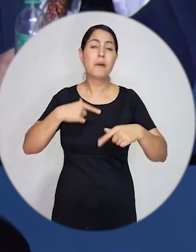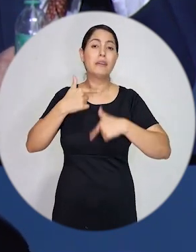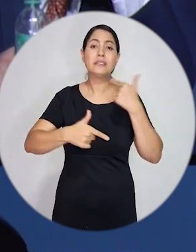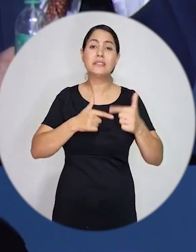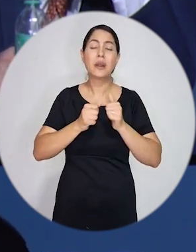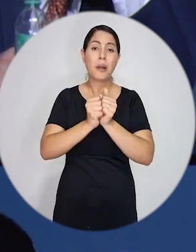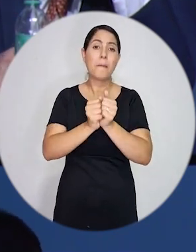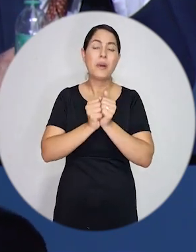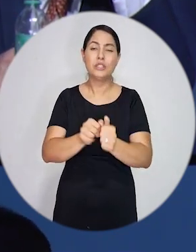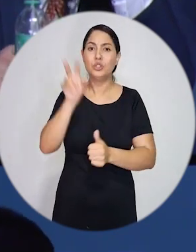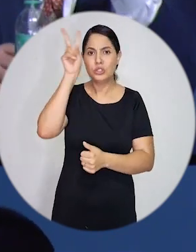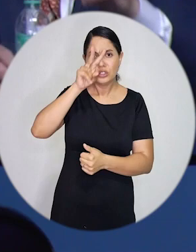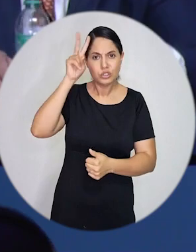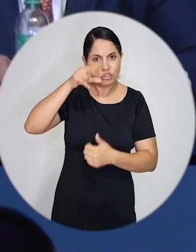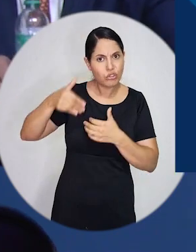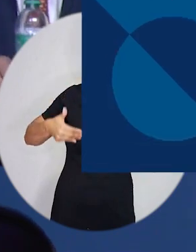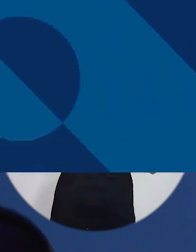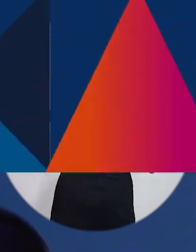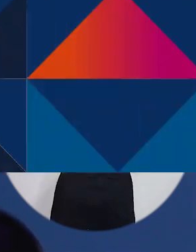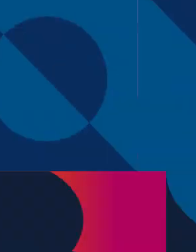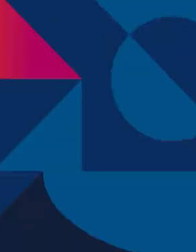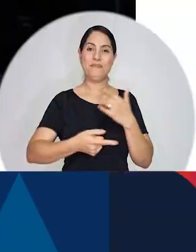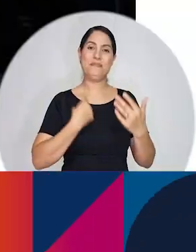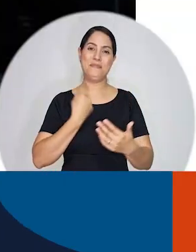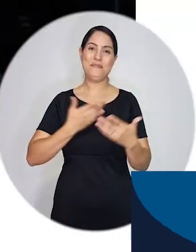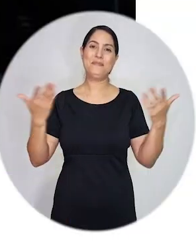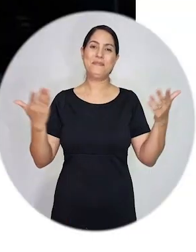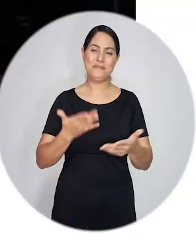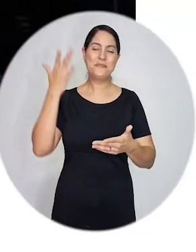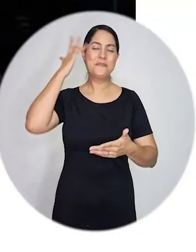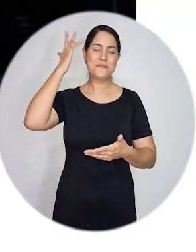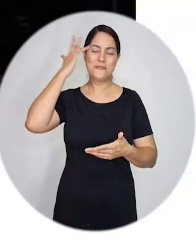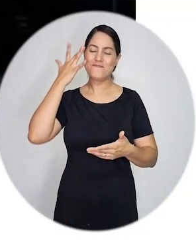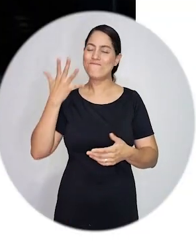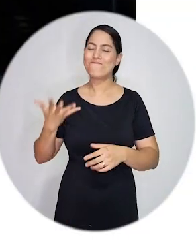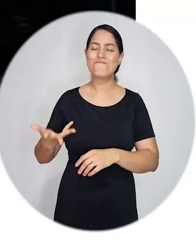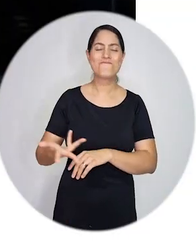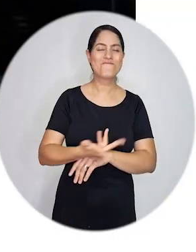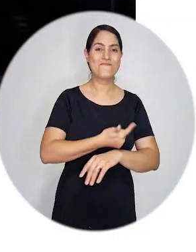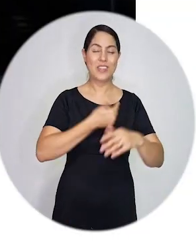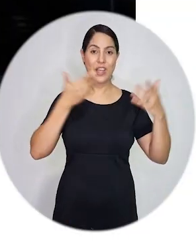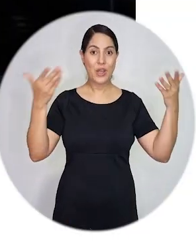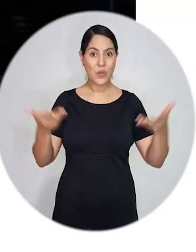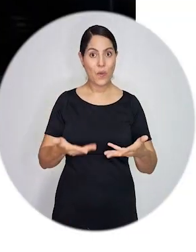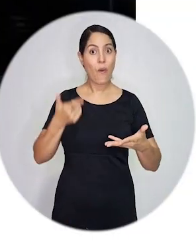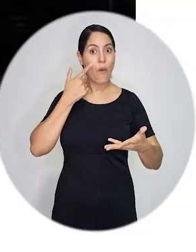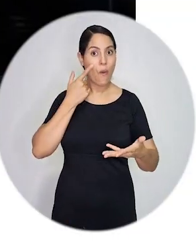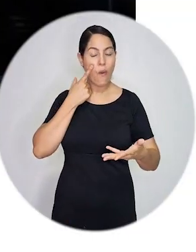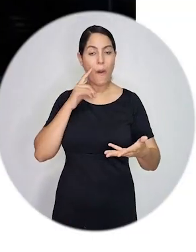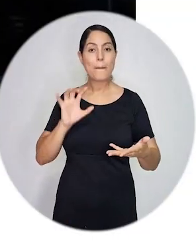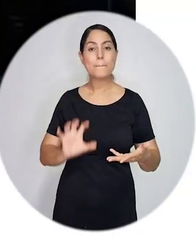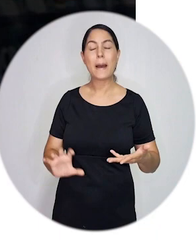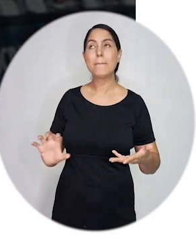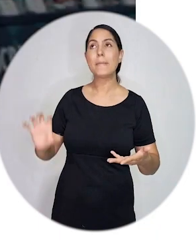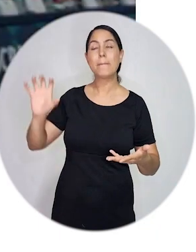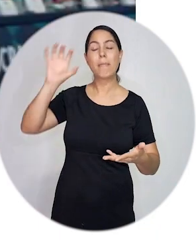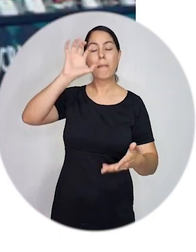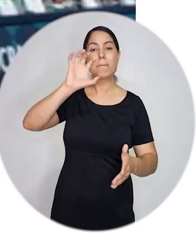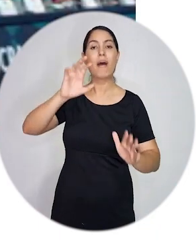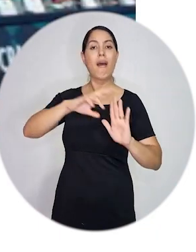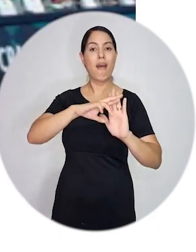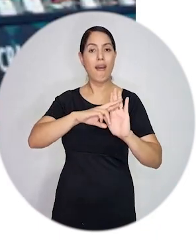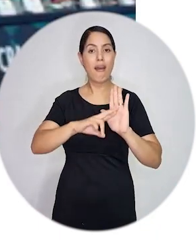trabalho conjunto, levando a história. Isso fez com que nós chegássemos a esse amadurecimento e agora entregue